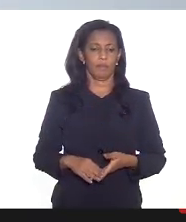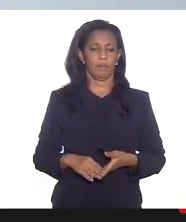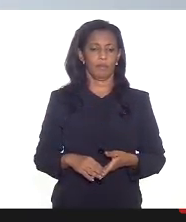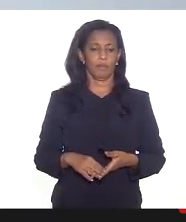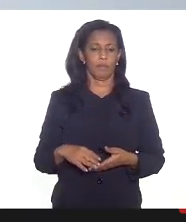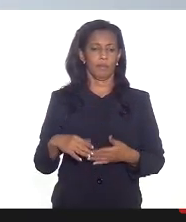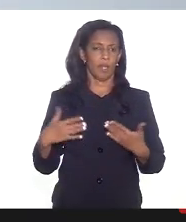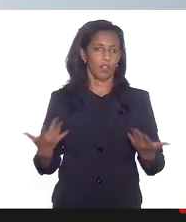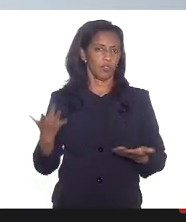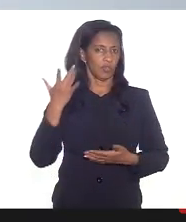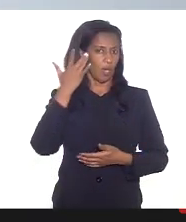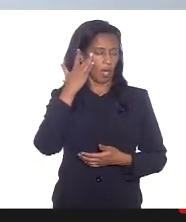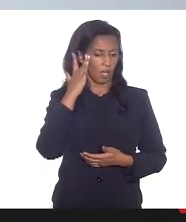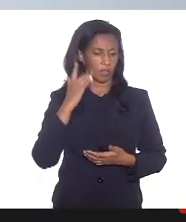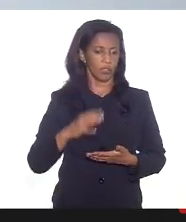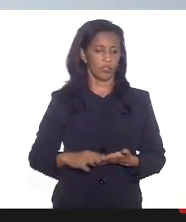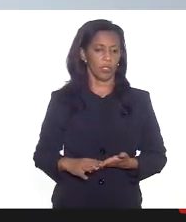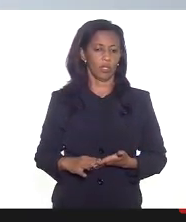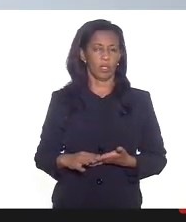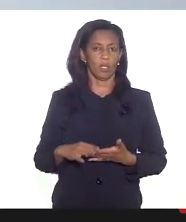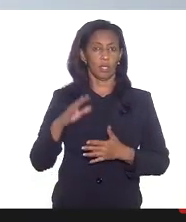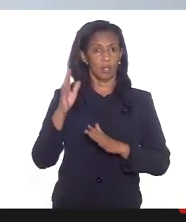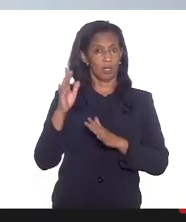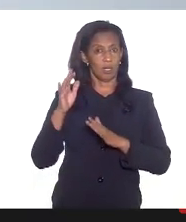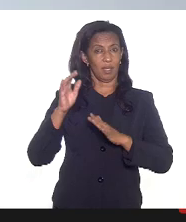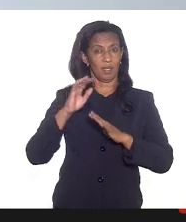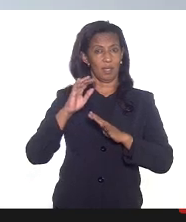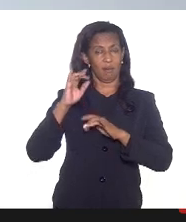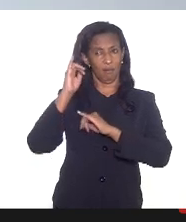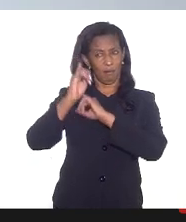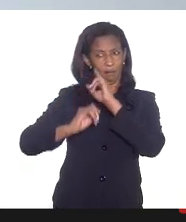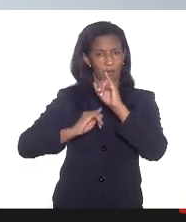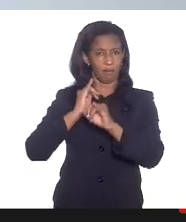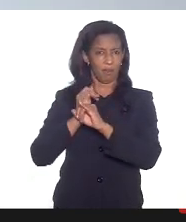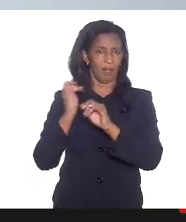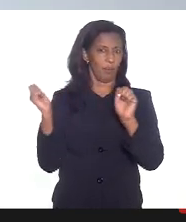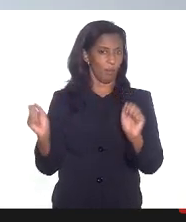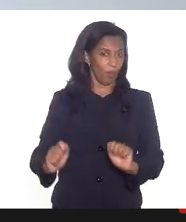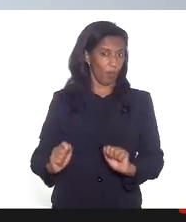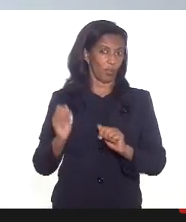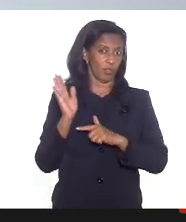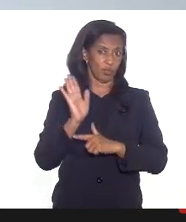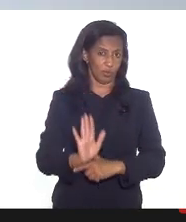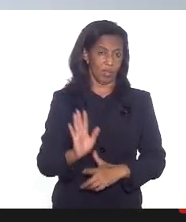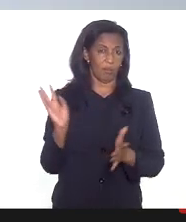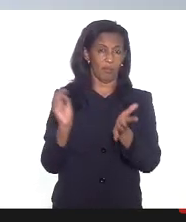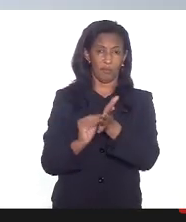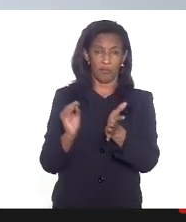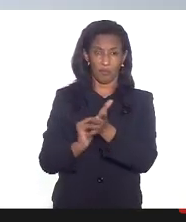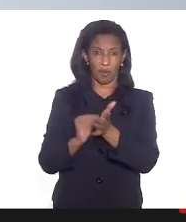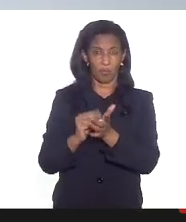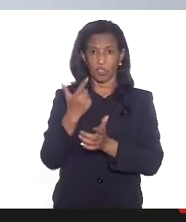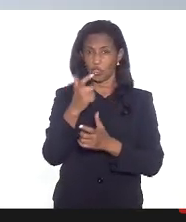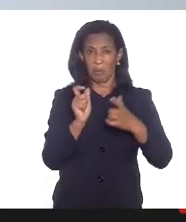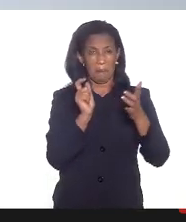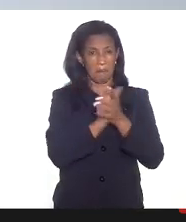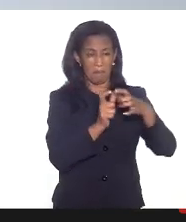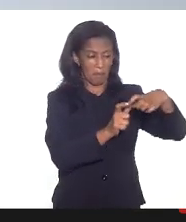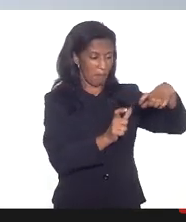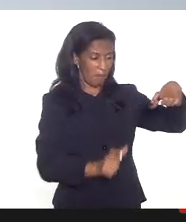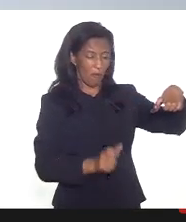a gente acha que que as mídias sociais elas podem dar conta mas não conta a gente não recebeu nenhum folder nenhum